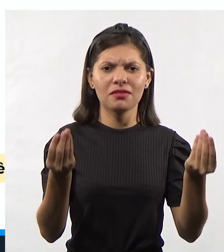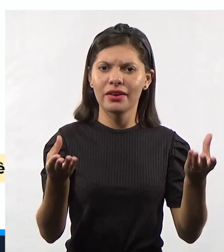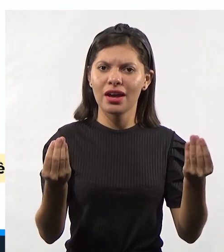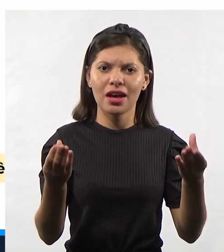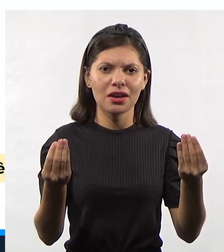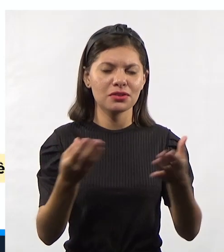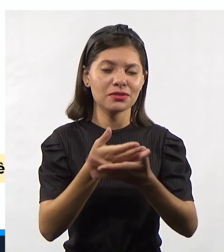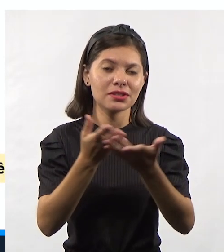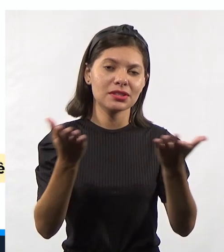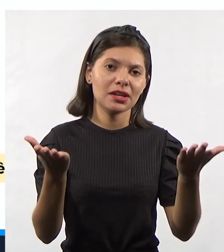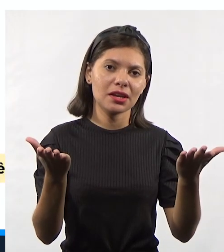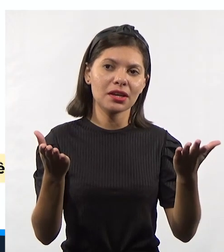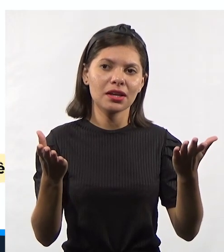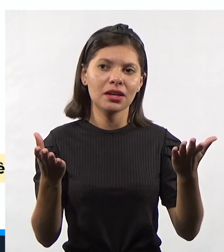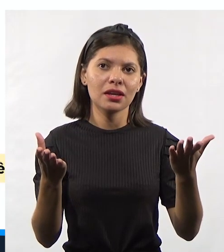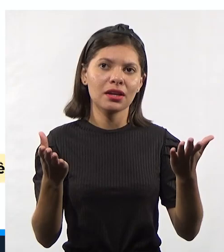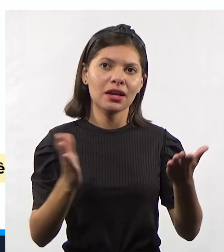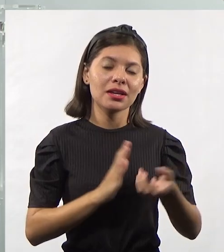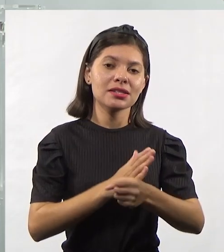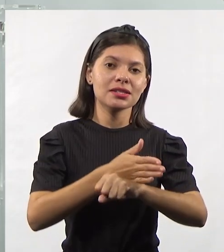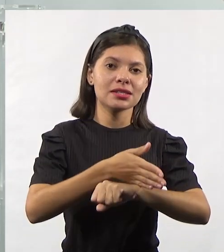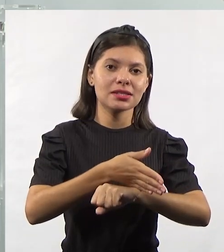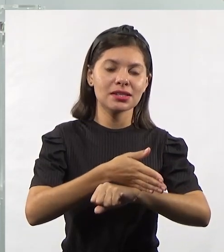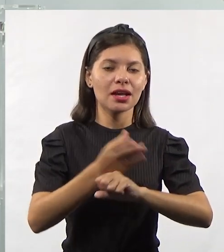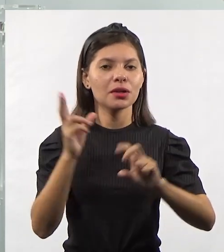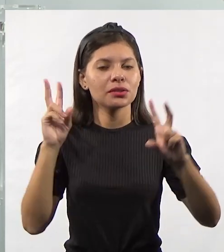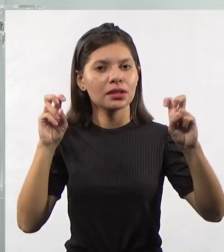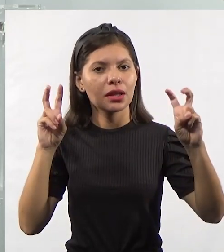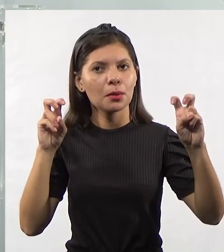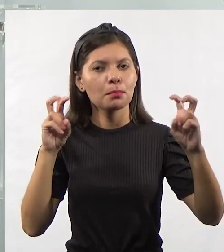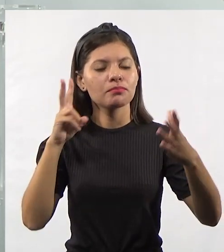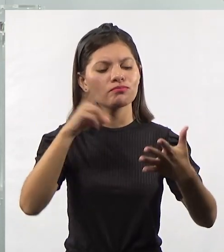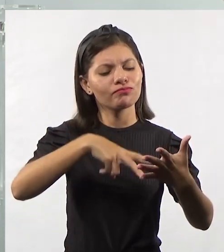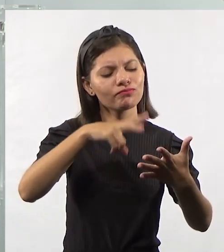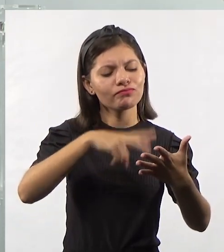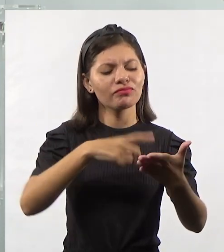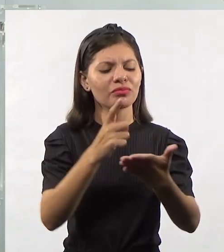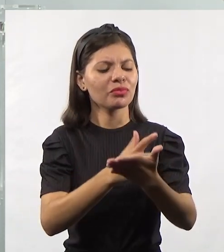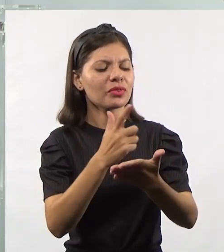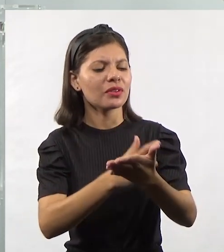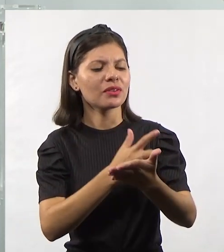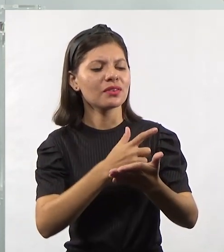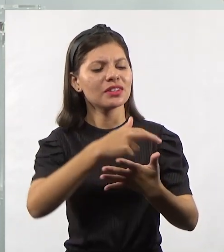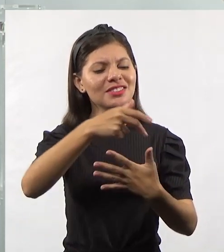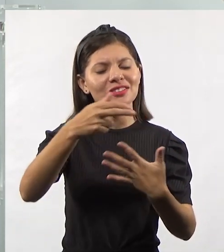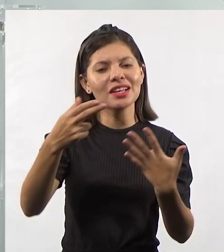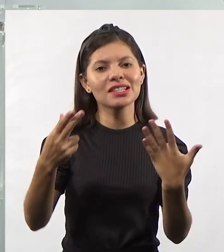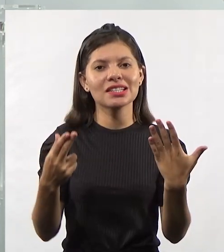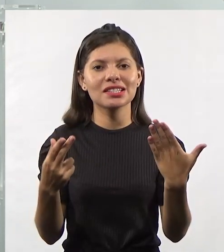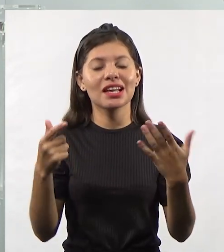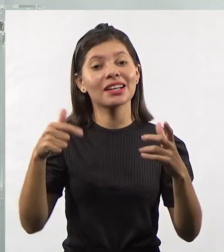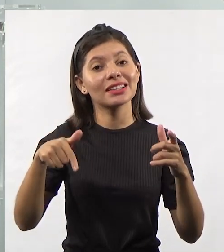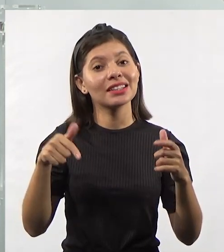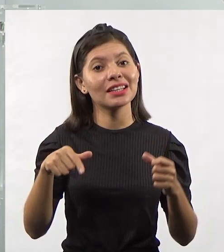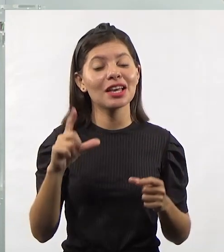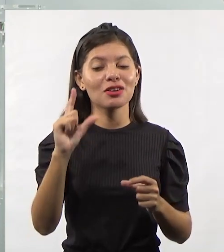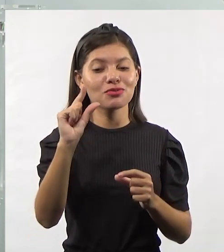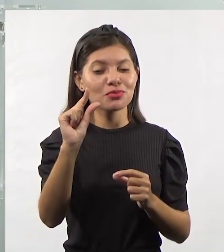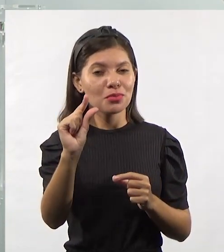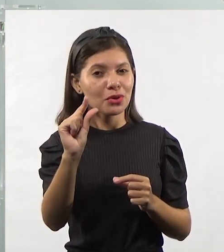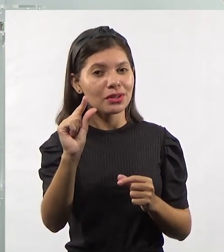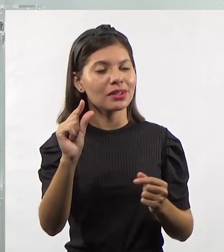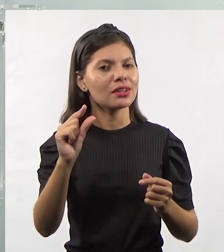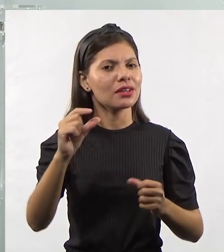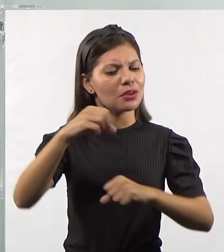pode fazer você pode acessar esses títulos e consultar outras obras Mas é claro aqui estou